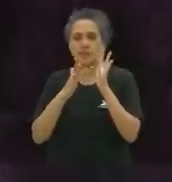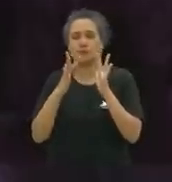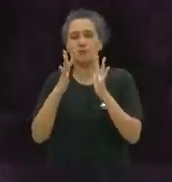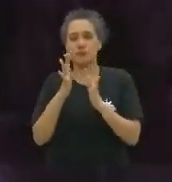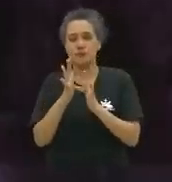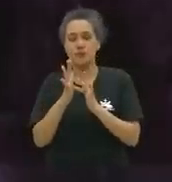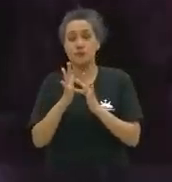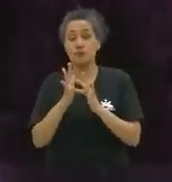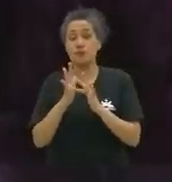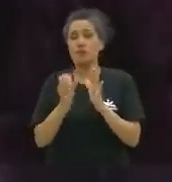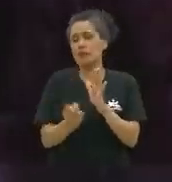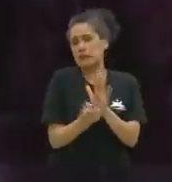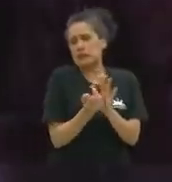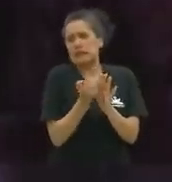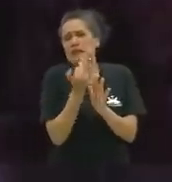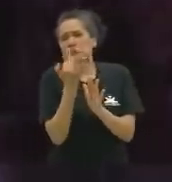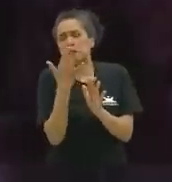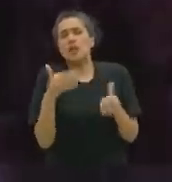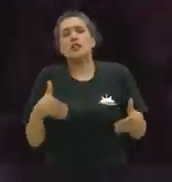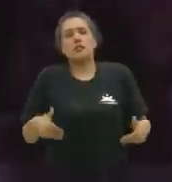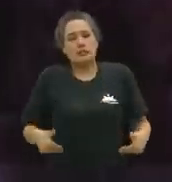Quando tantos têm fome,